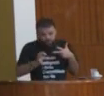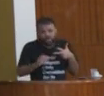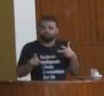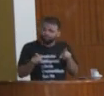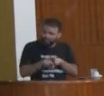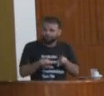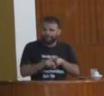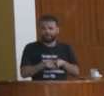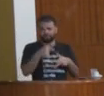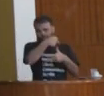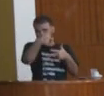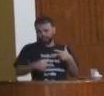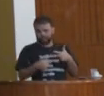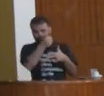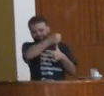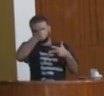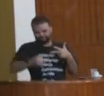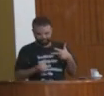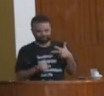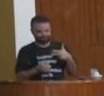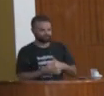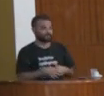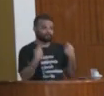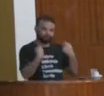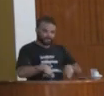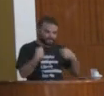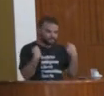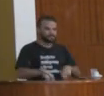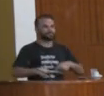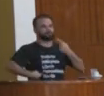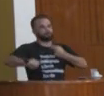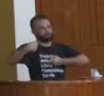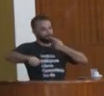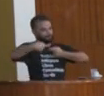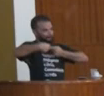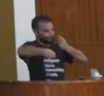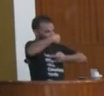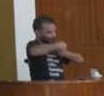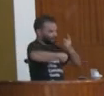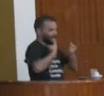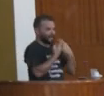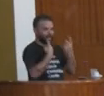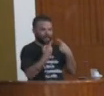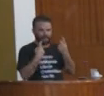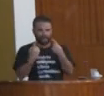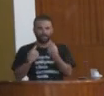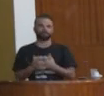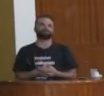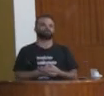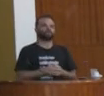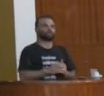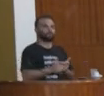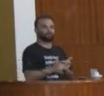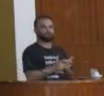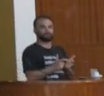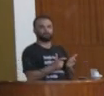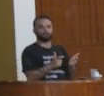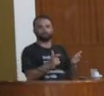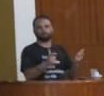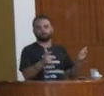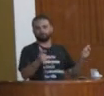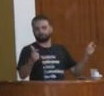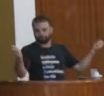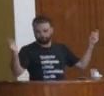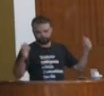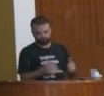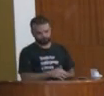judiciário, mas a gente precisa estar discutindo, a gente precisa estar dialogando para aumentar e melhorar a nossa oferta de serviço